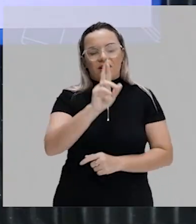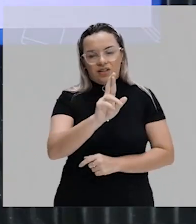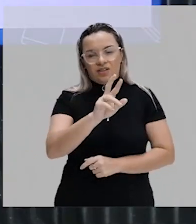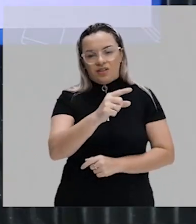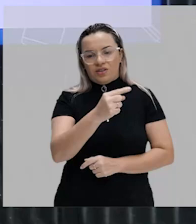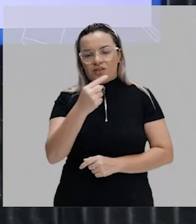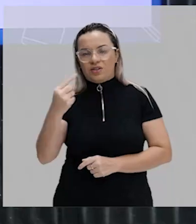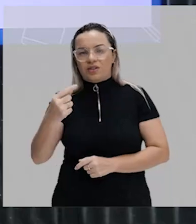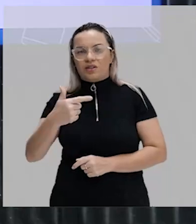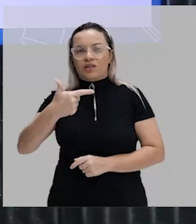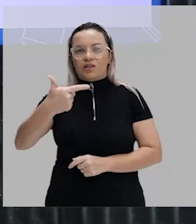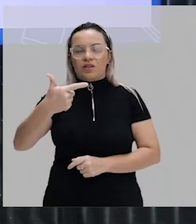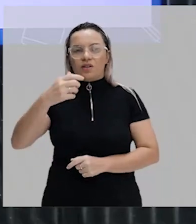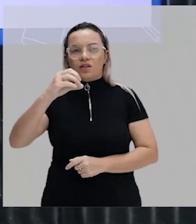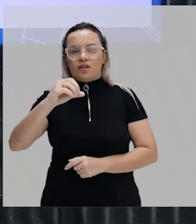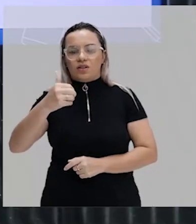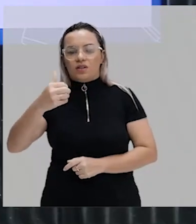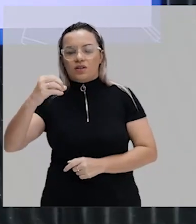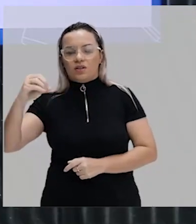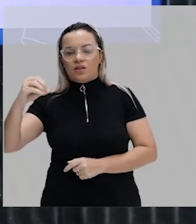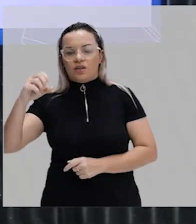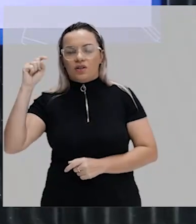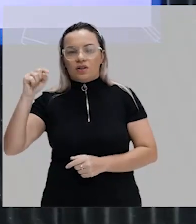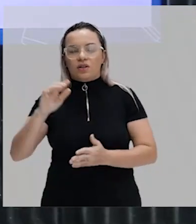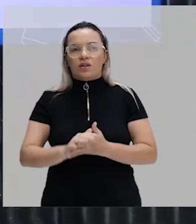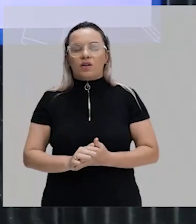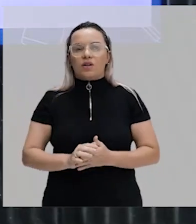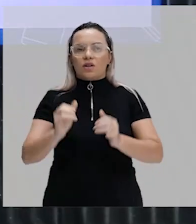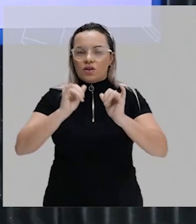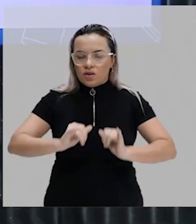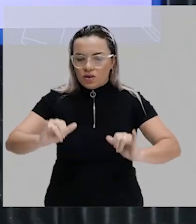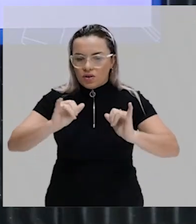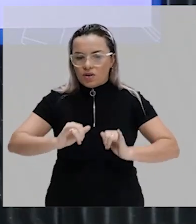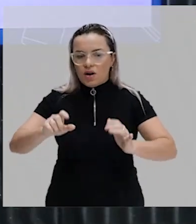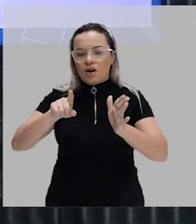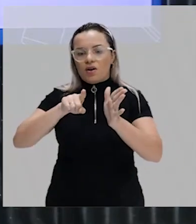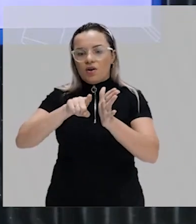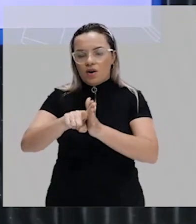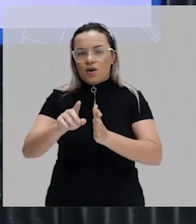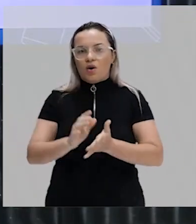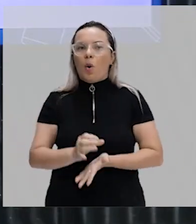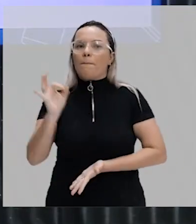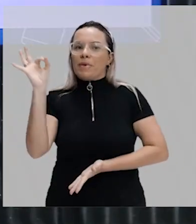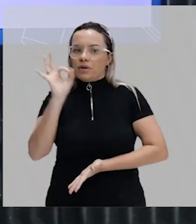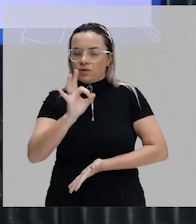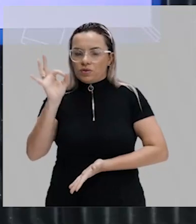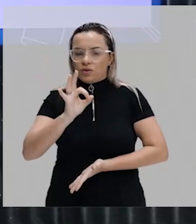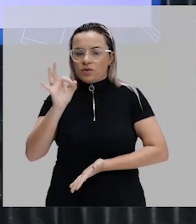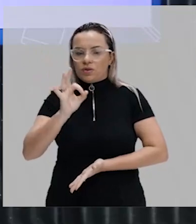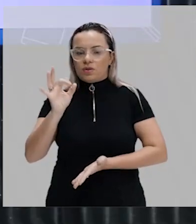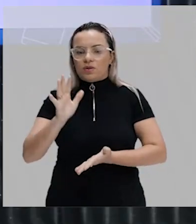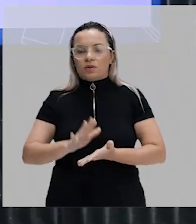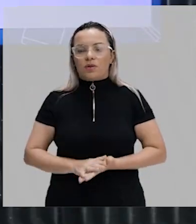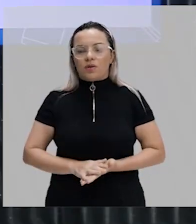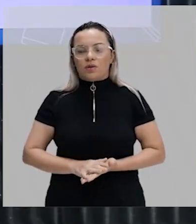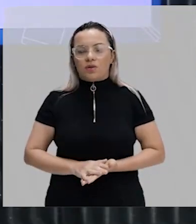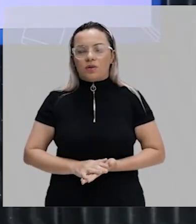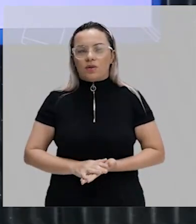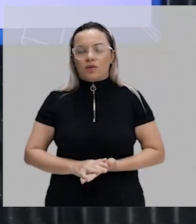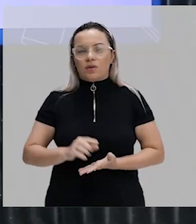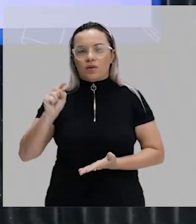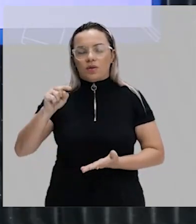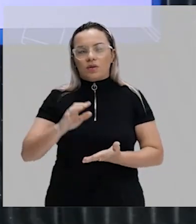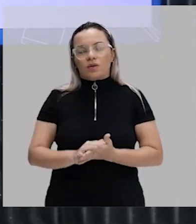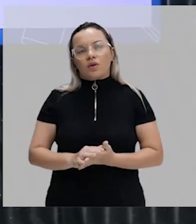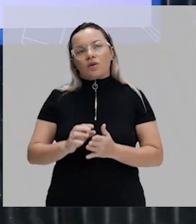no ano de 2010, a questão trouxe para nós o quê? Um percentual, tá? E aí, esse percentual